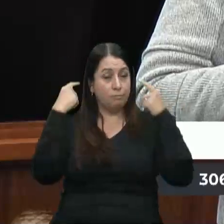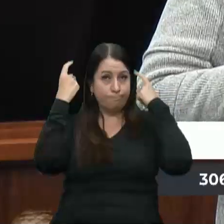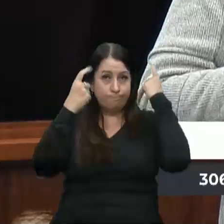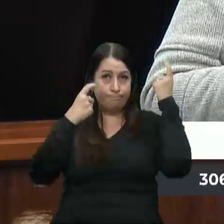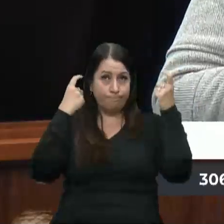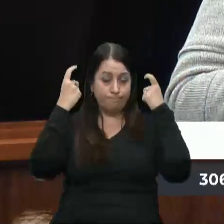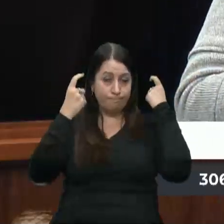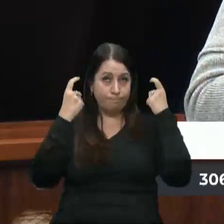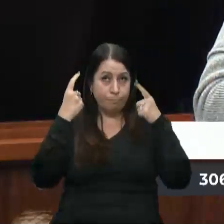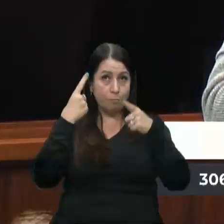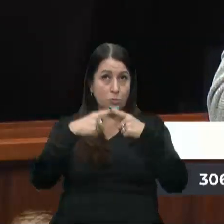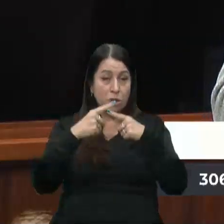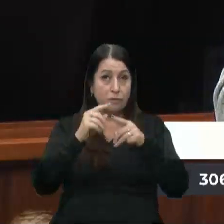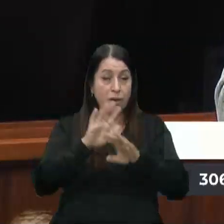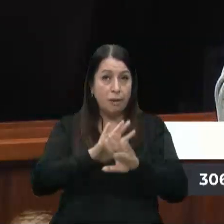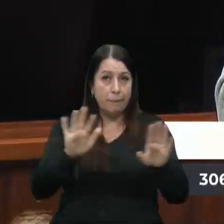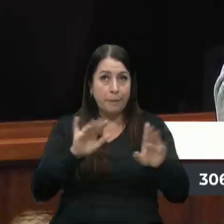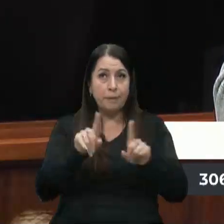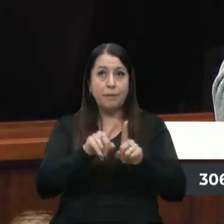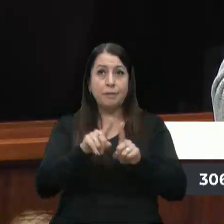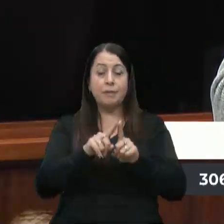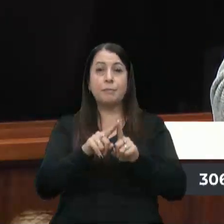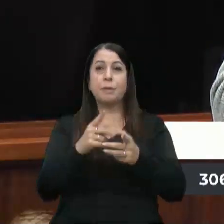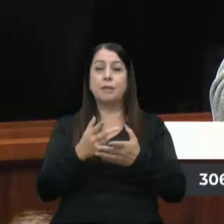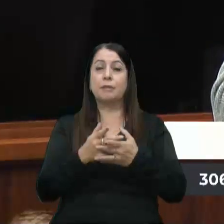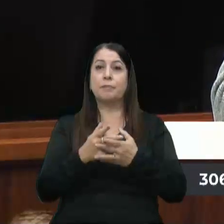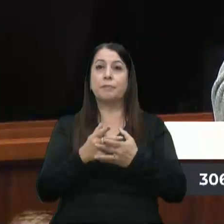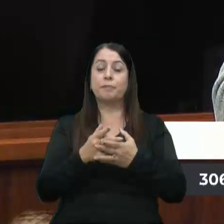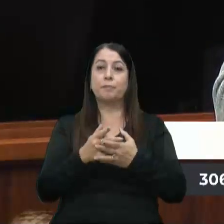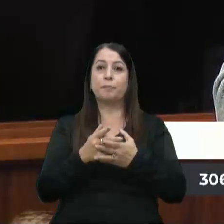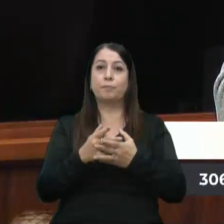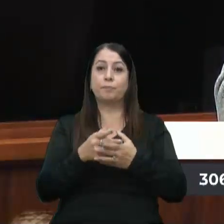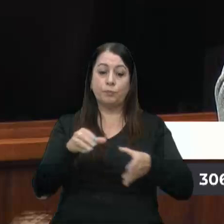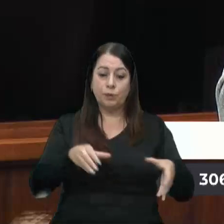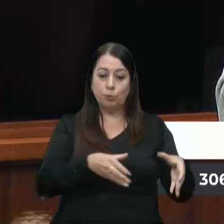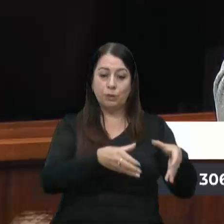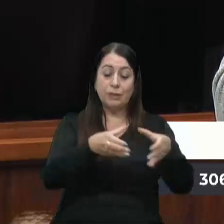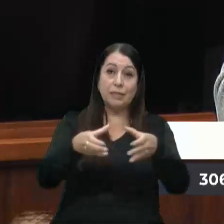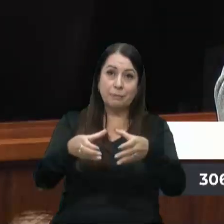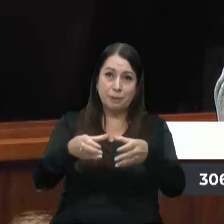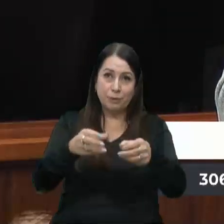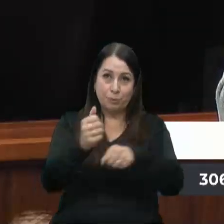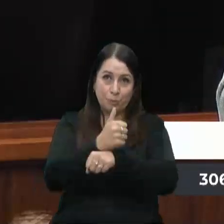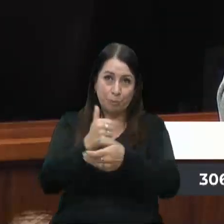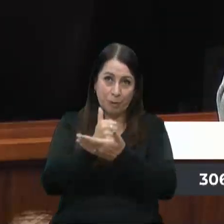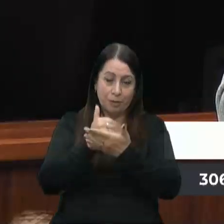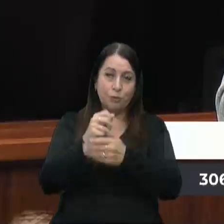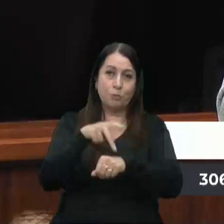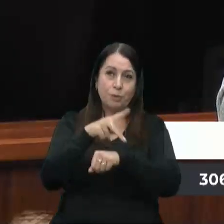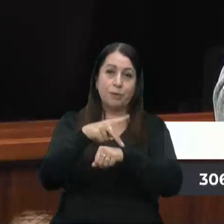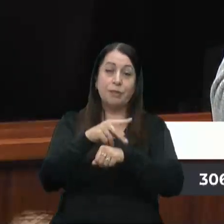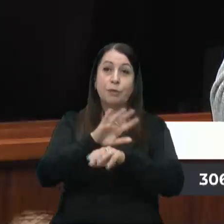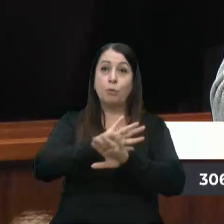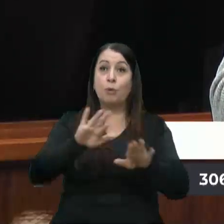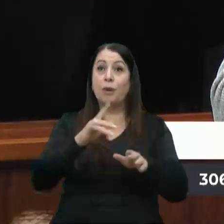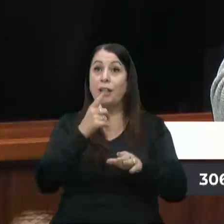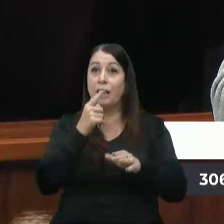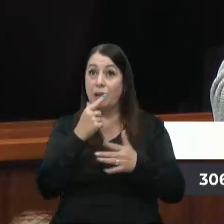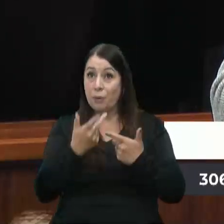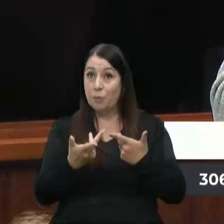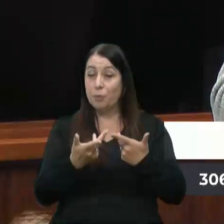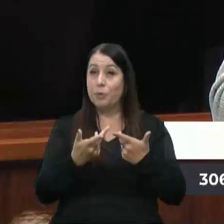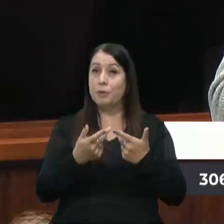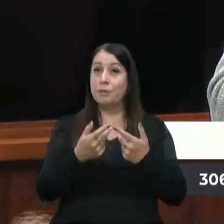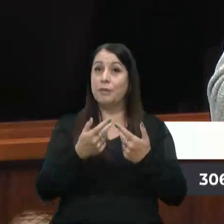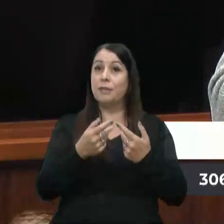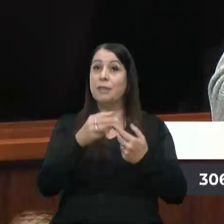porque vai acabar com a questão sanitária a questão de saneamento do país com a questão das águas com a questão